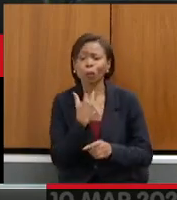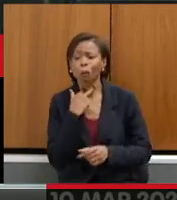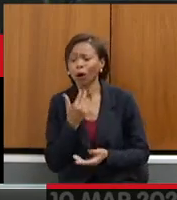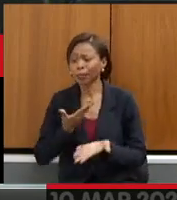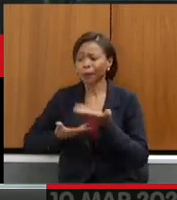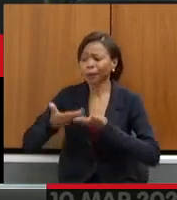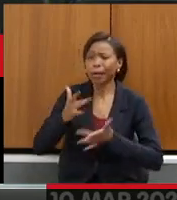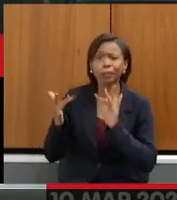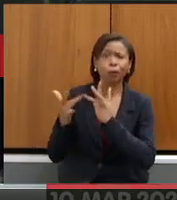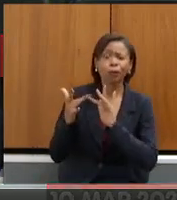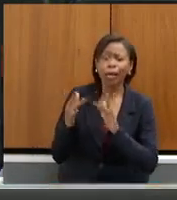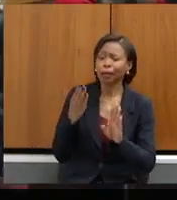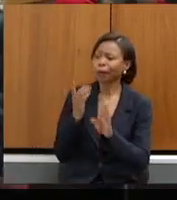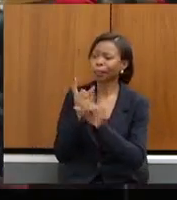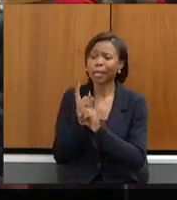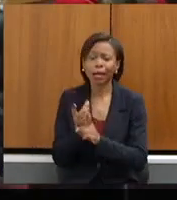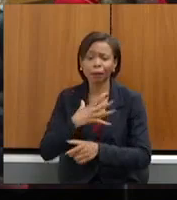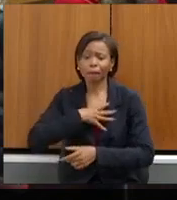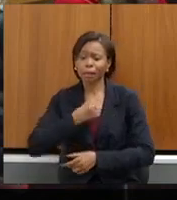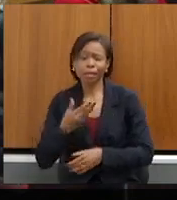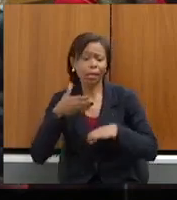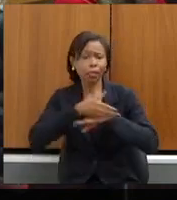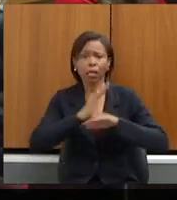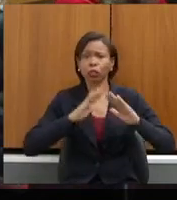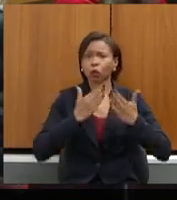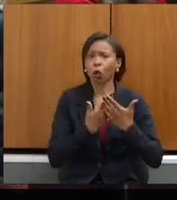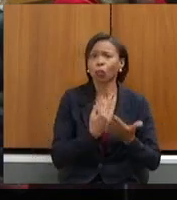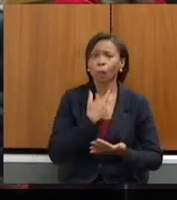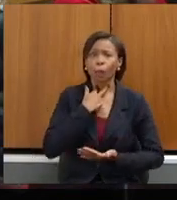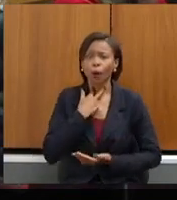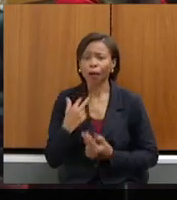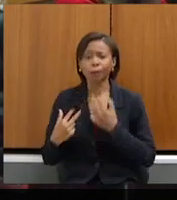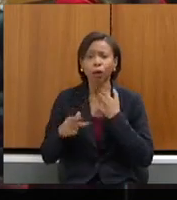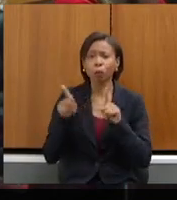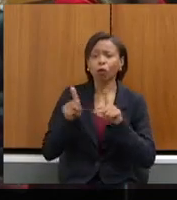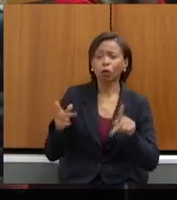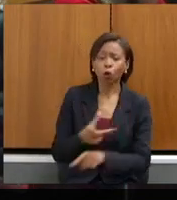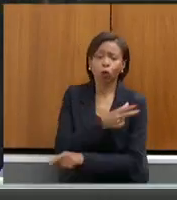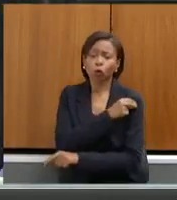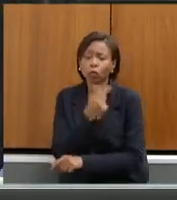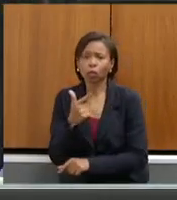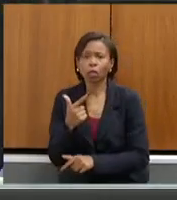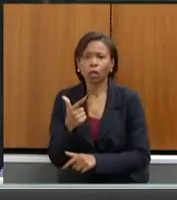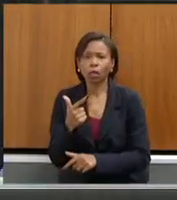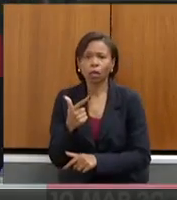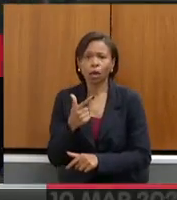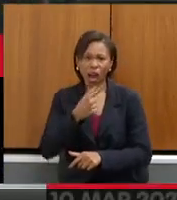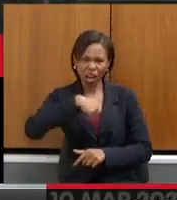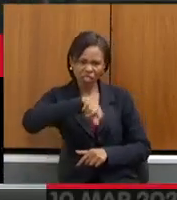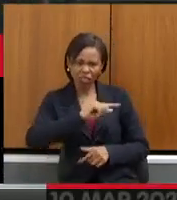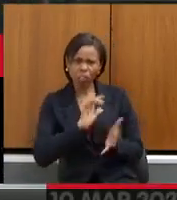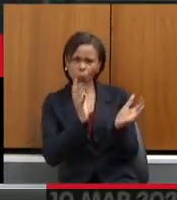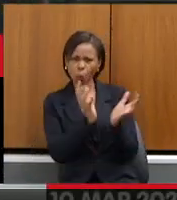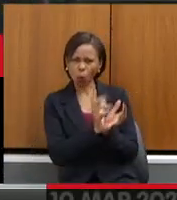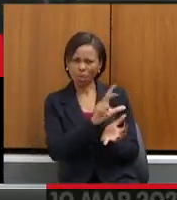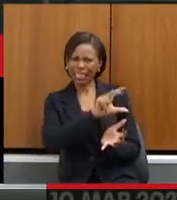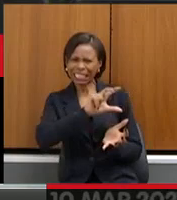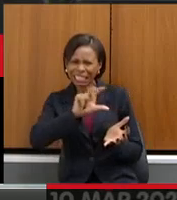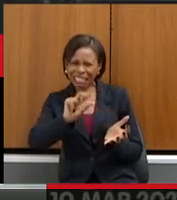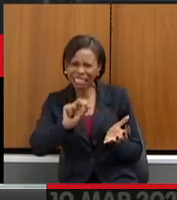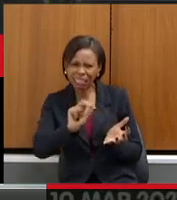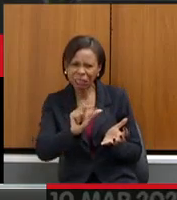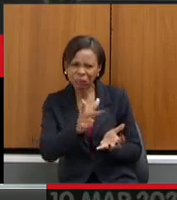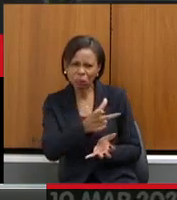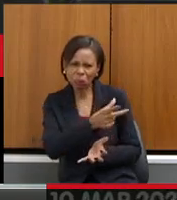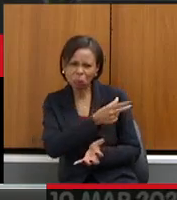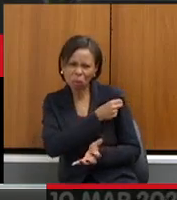minha filha não pode ir na aula a professora não estão vacinados e 500 privilegiados furam